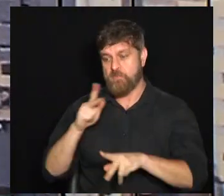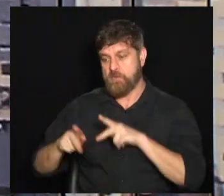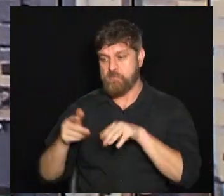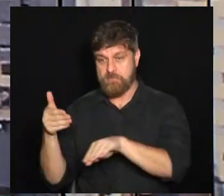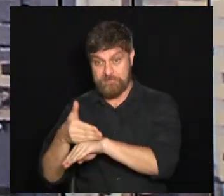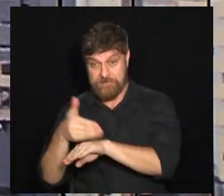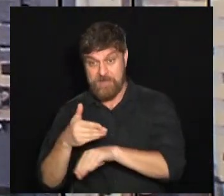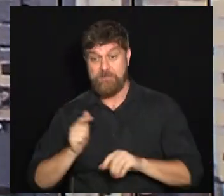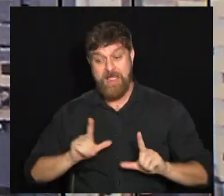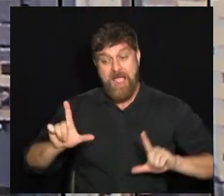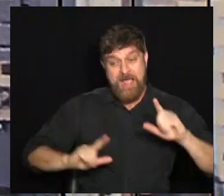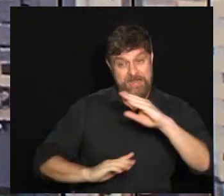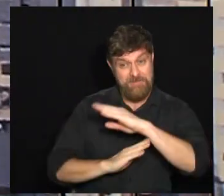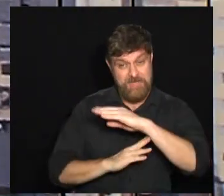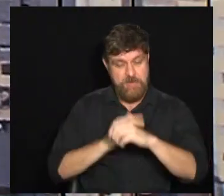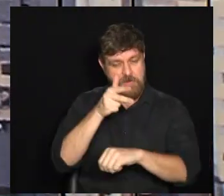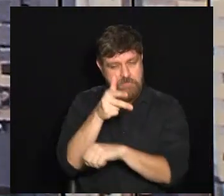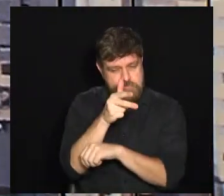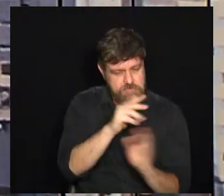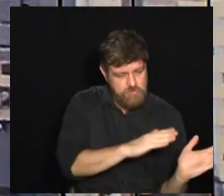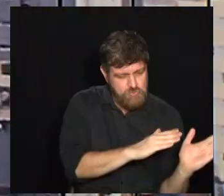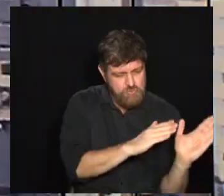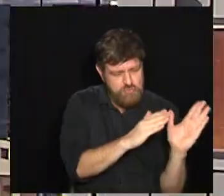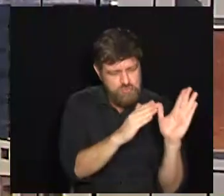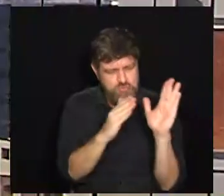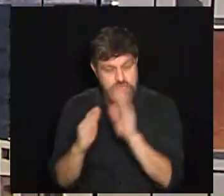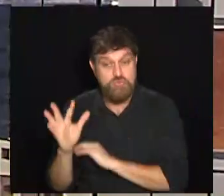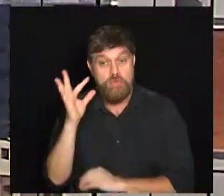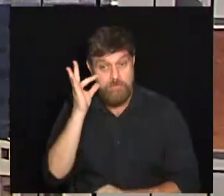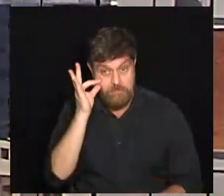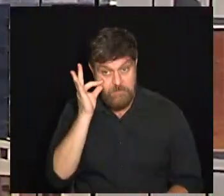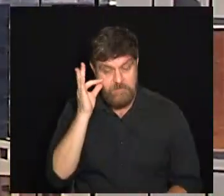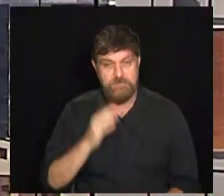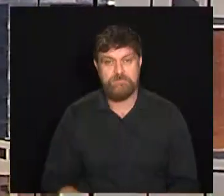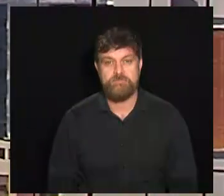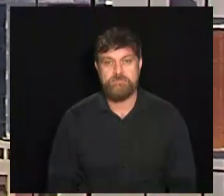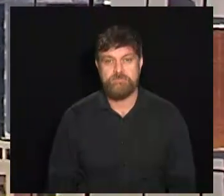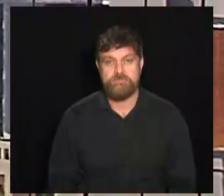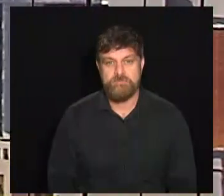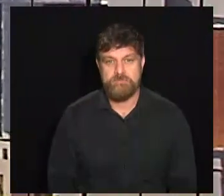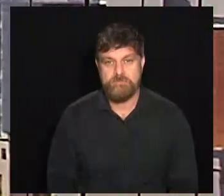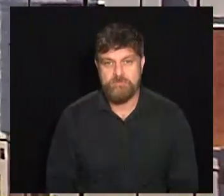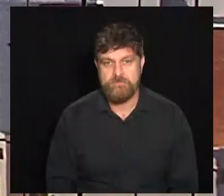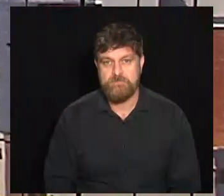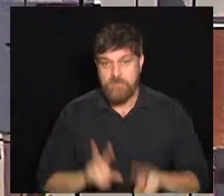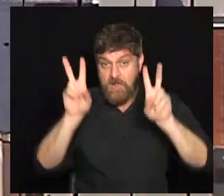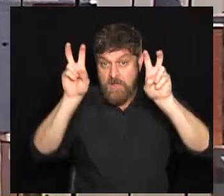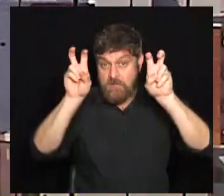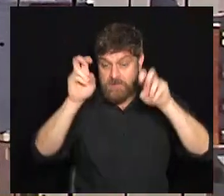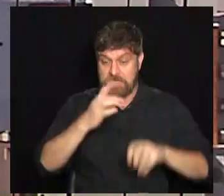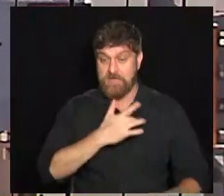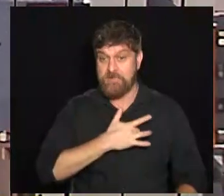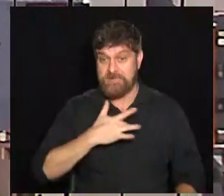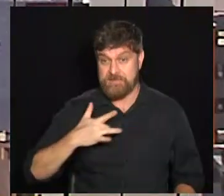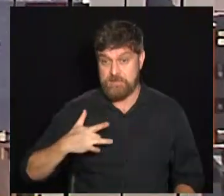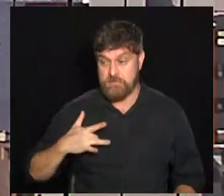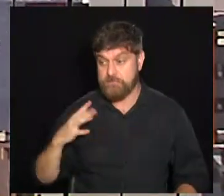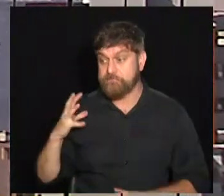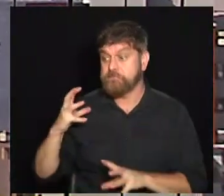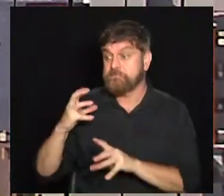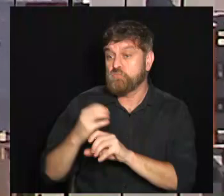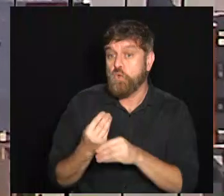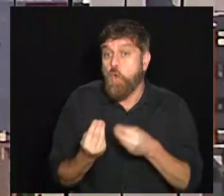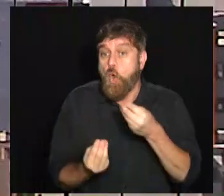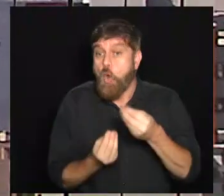que a TV Câmara Campinas transmite ao vivo. Vamos falar sobre saúde agora com o balanço de como estão